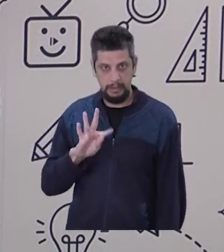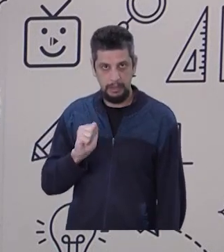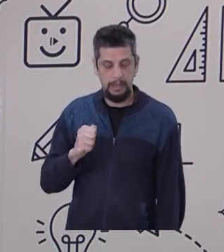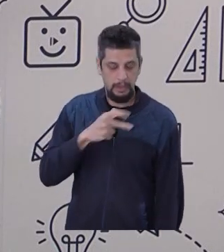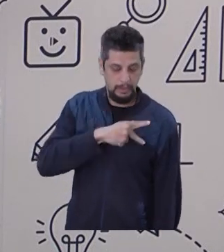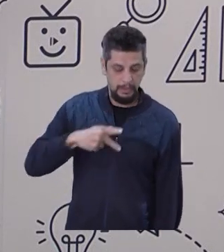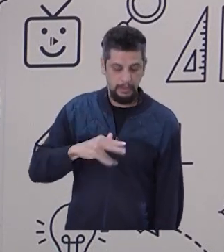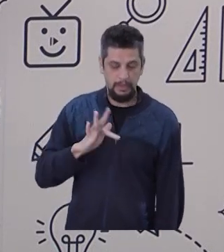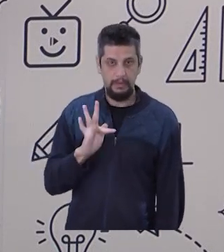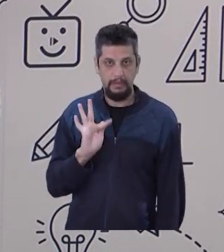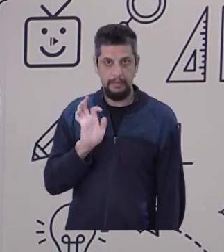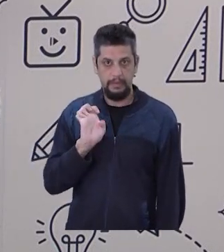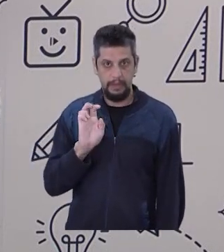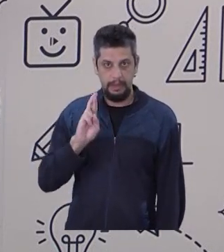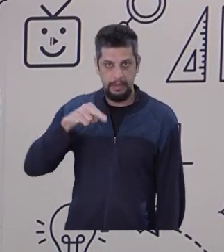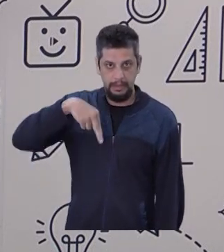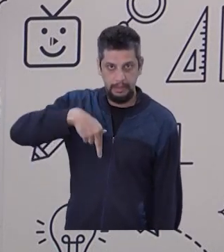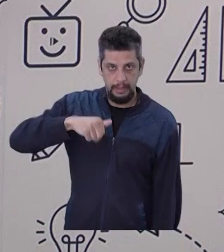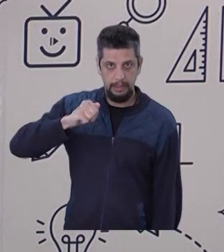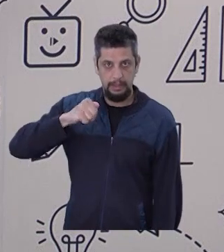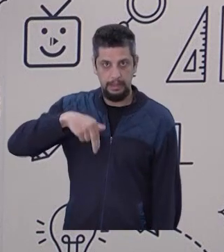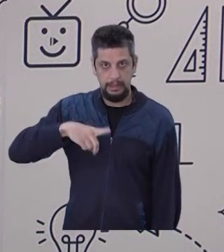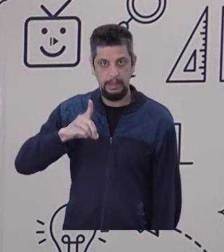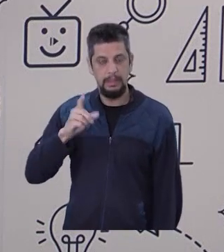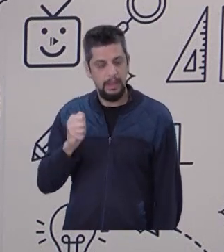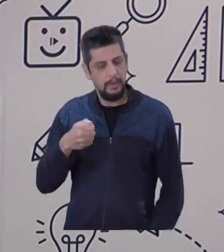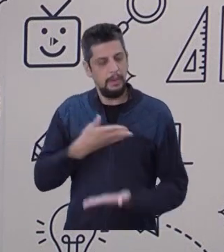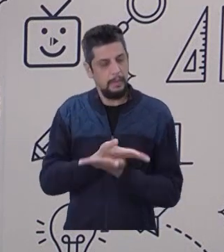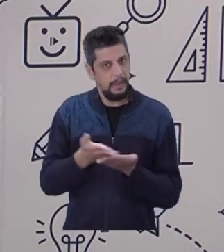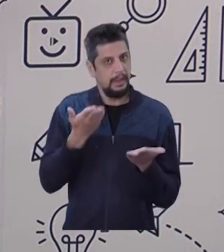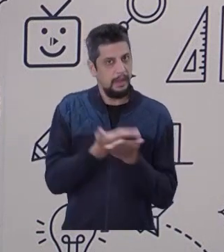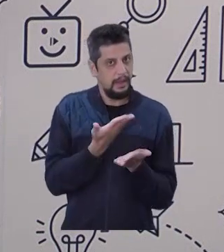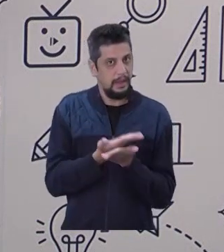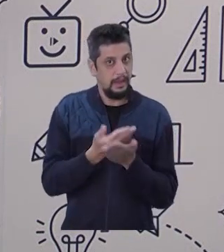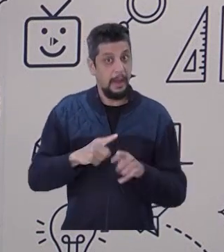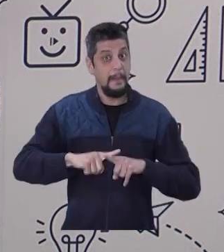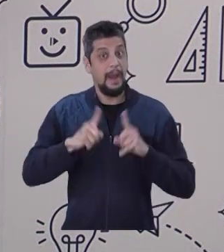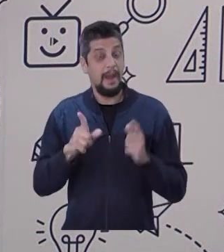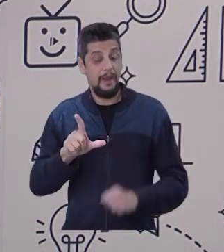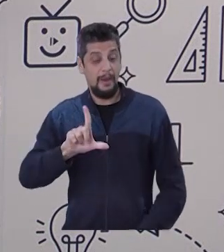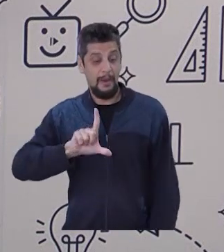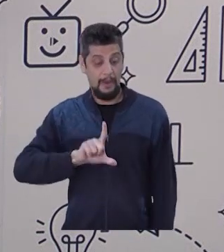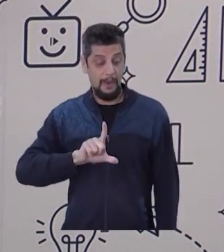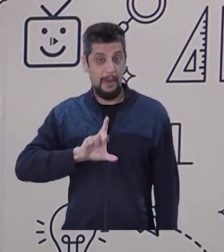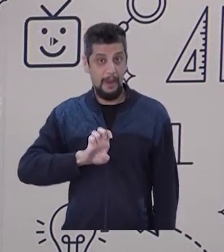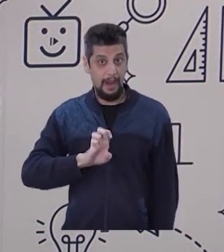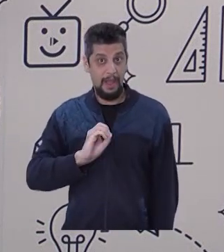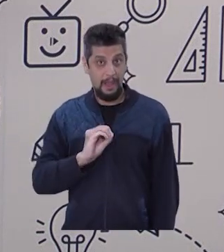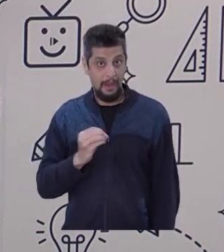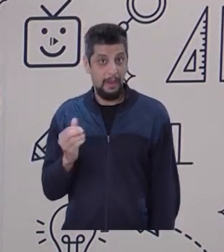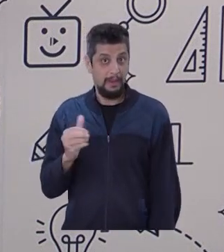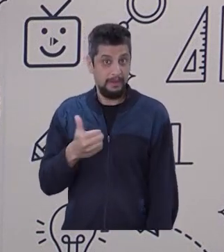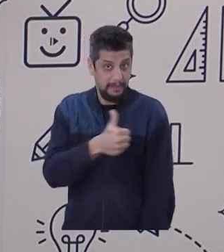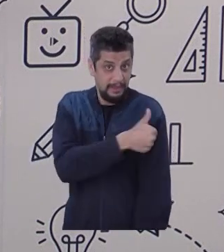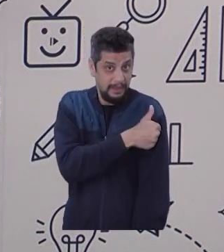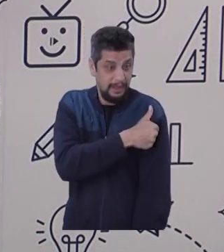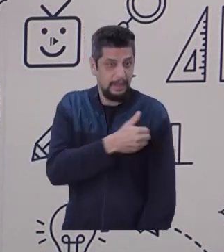professora Fernanda. Então vamos iniciar nossa aula, né? Mas o Léo trouxe um recadinho para nós,